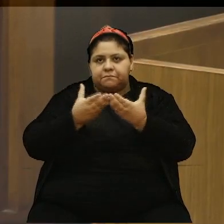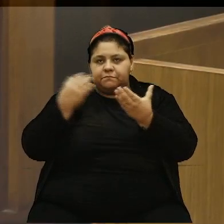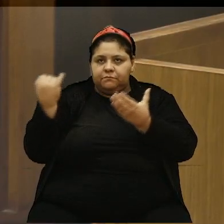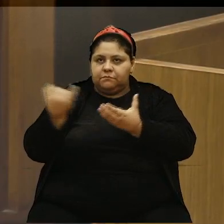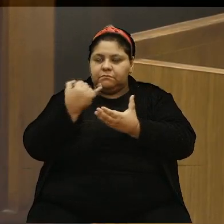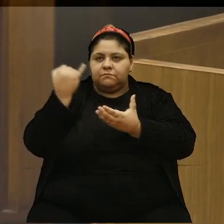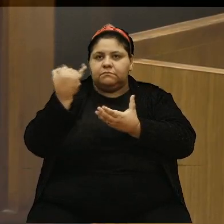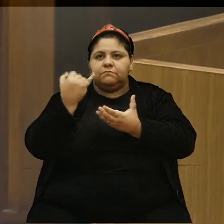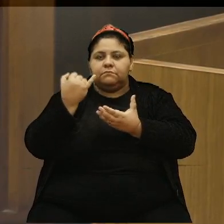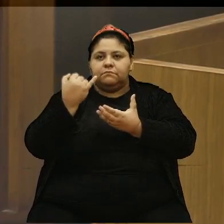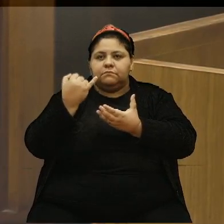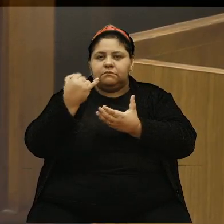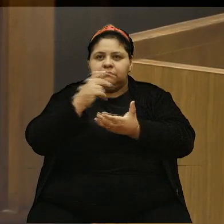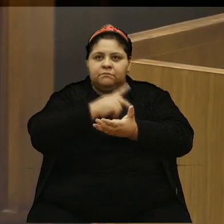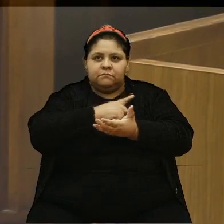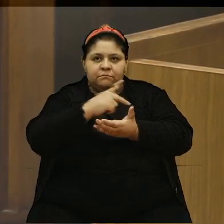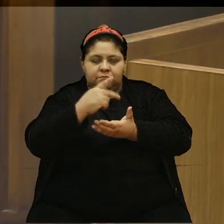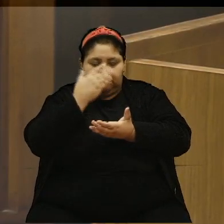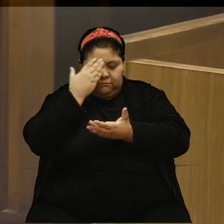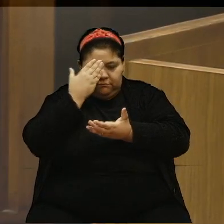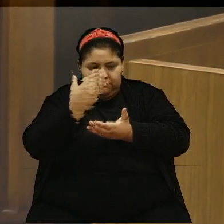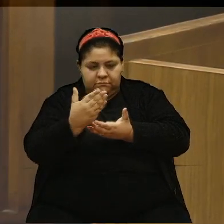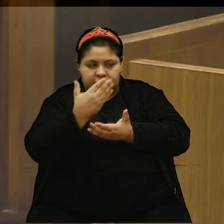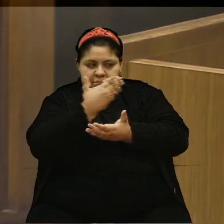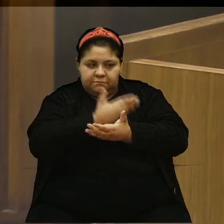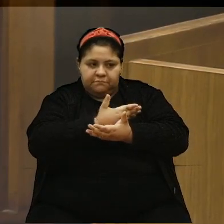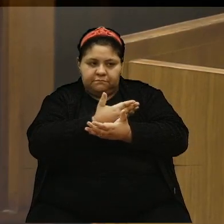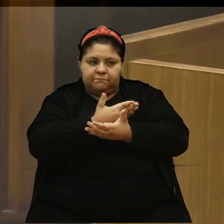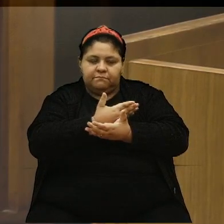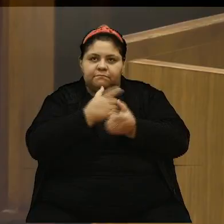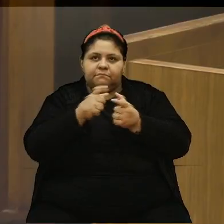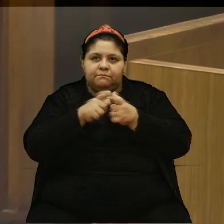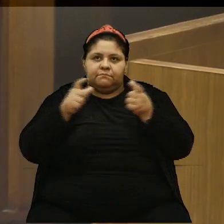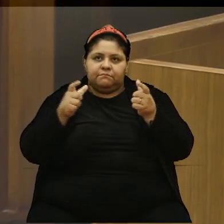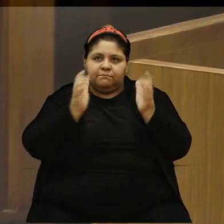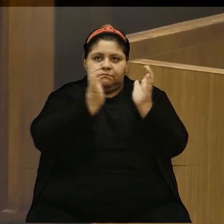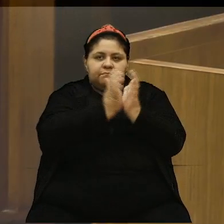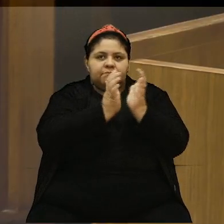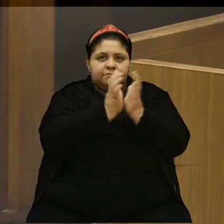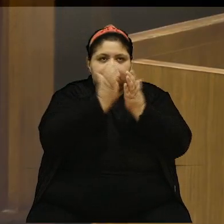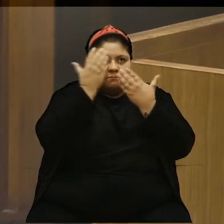importante. Presidente, muito obrigado pelo grande expediente. Colegas, muito